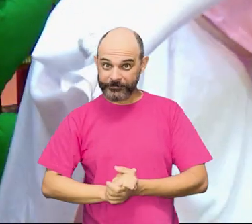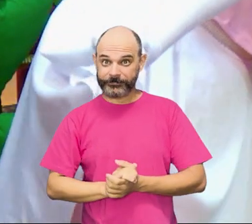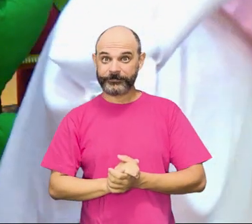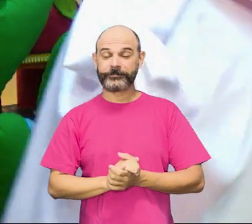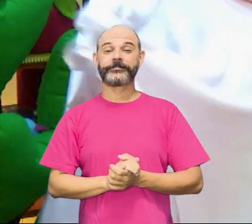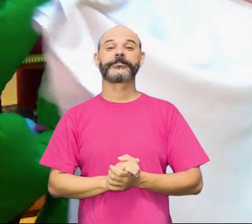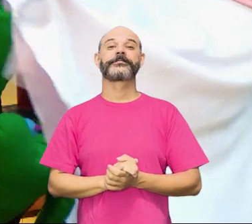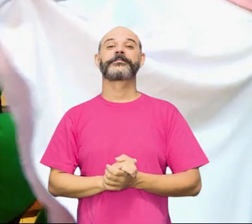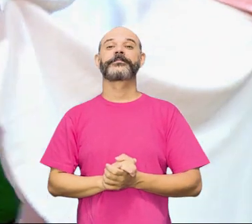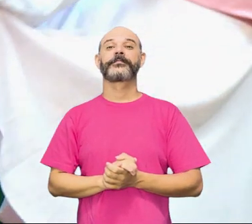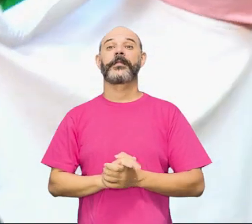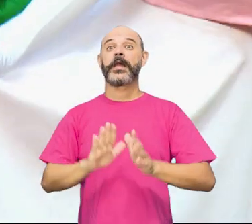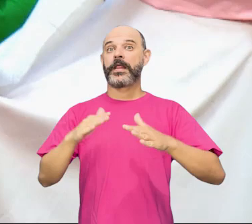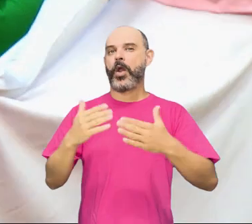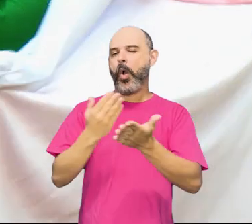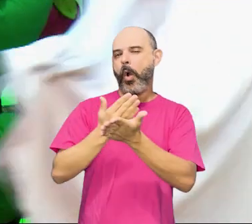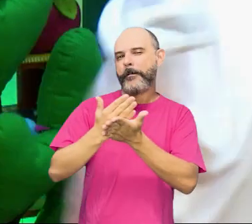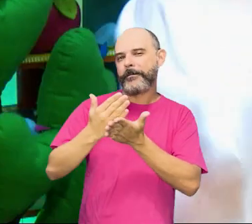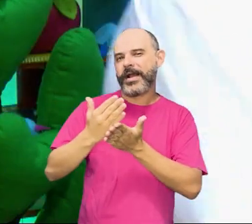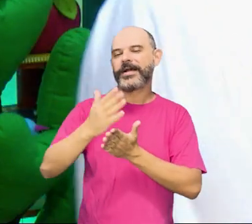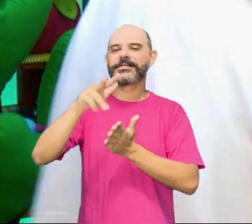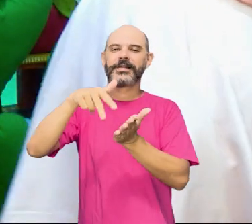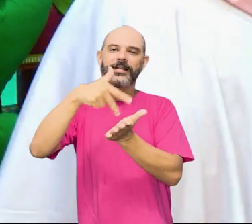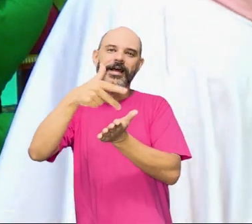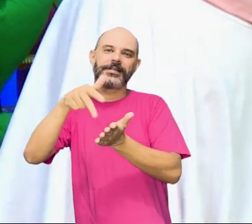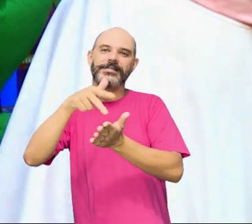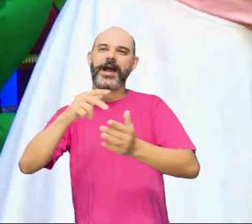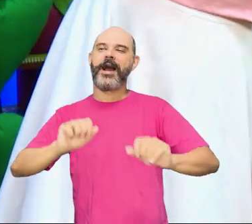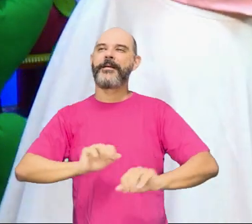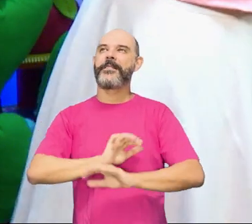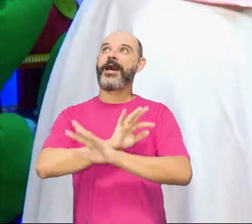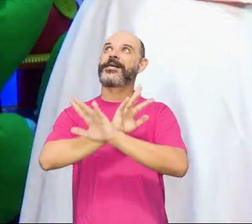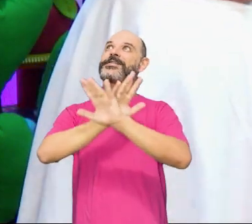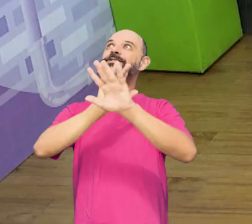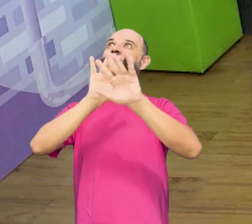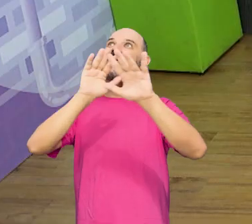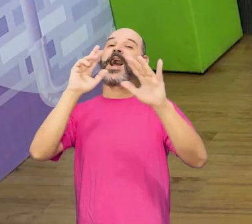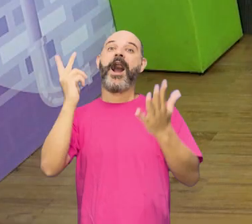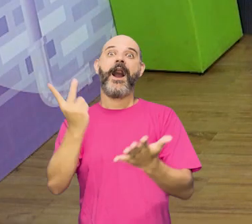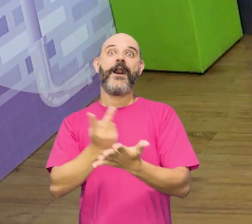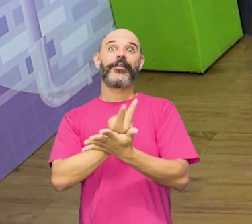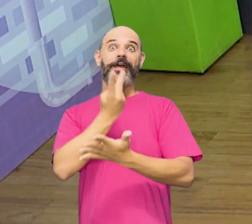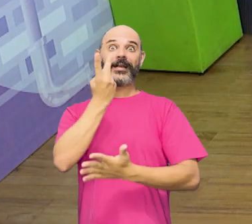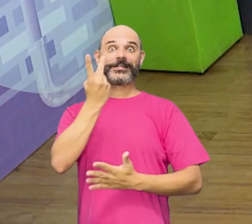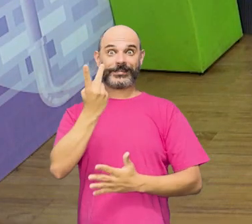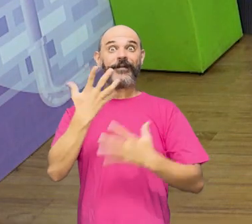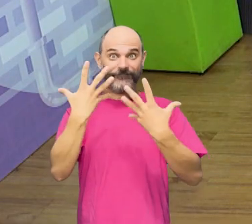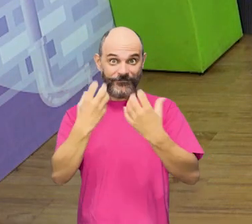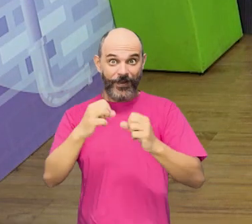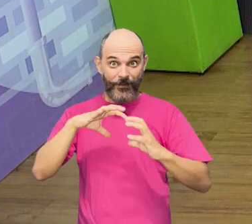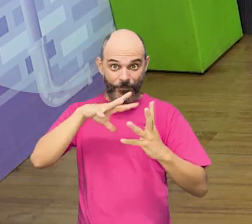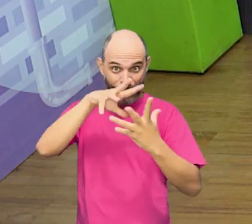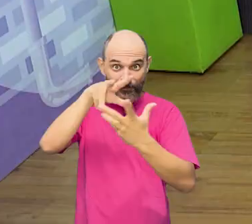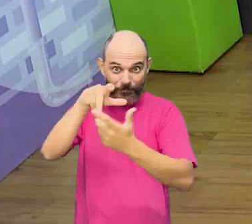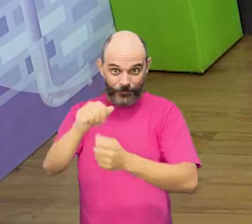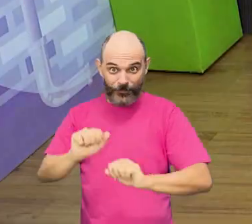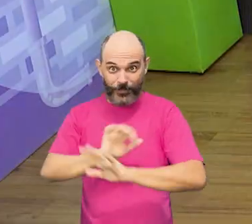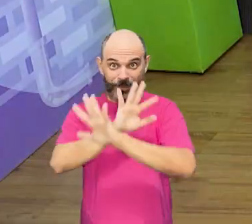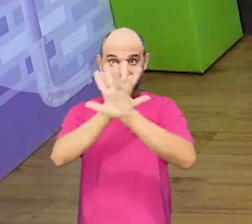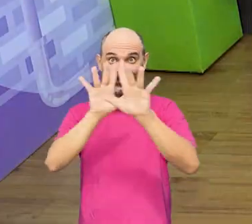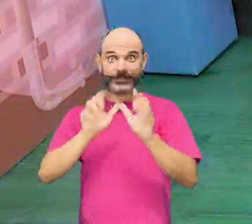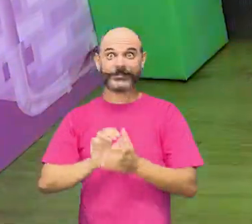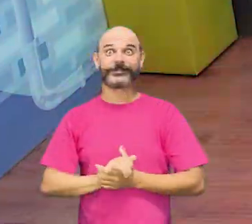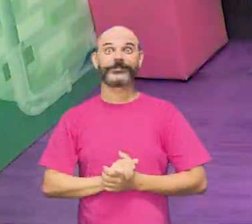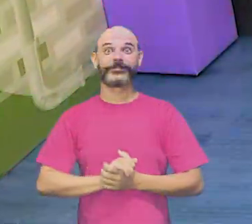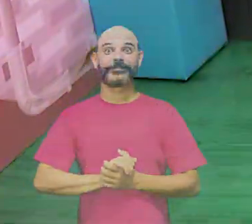E aí, quando a gente começa a dançar, a magia acontece. Vamos para o mundo da magia comigo, Léo!